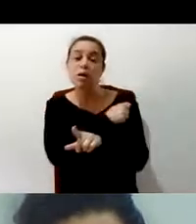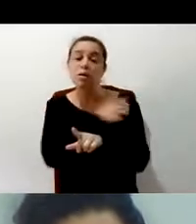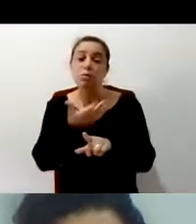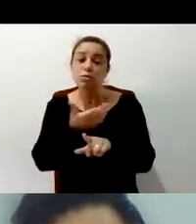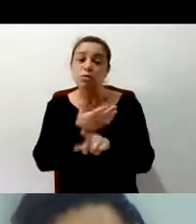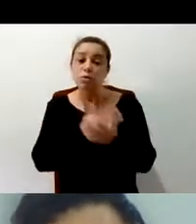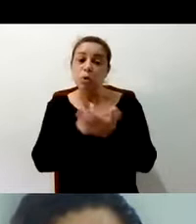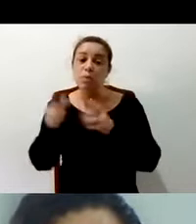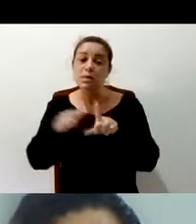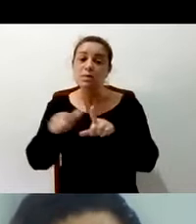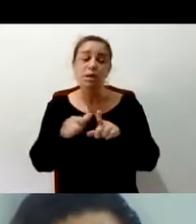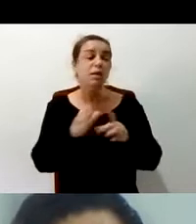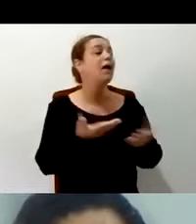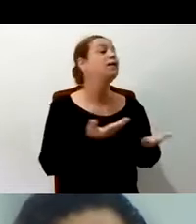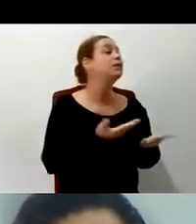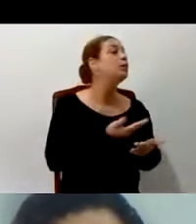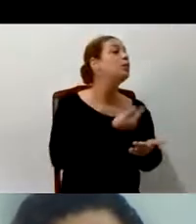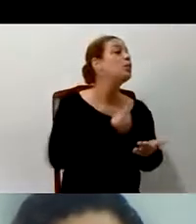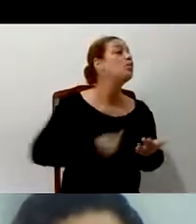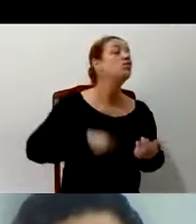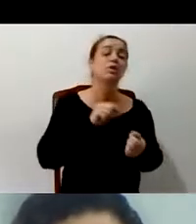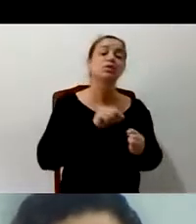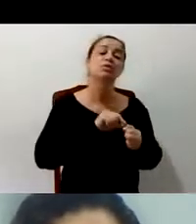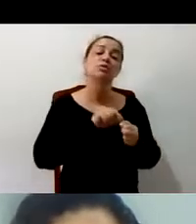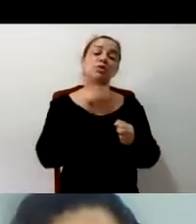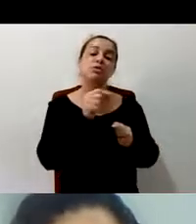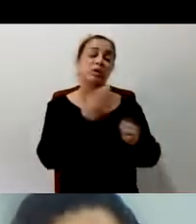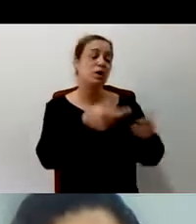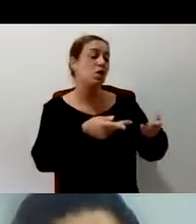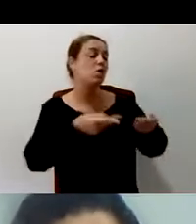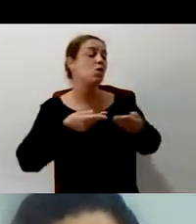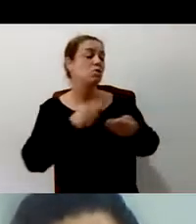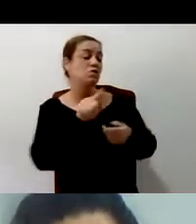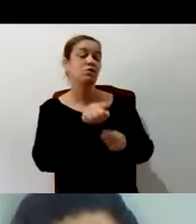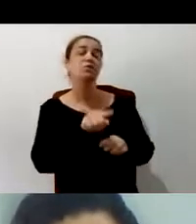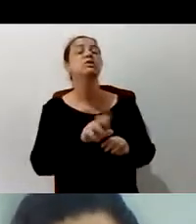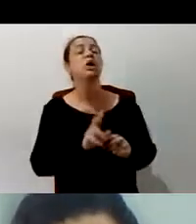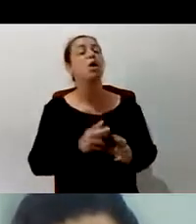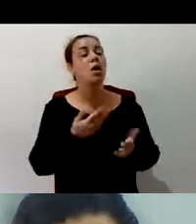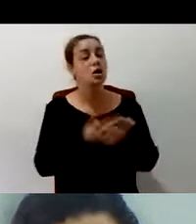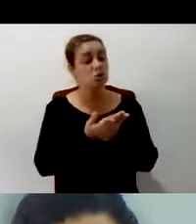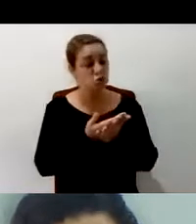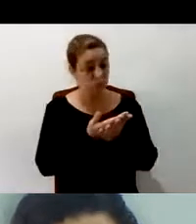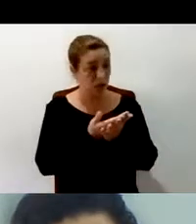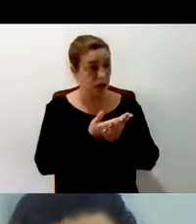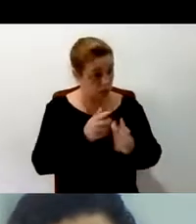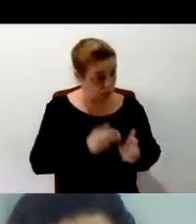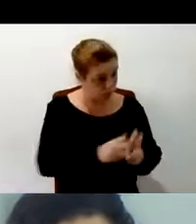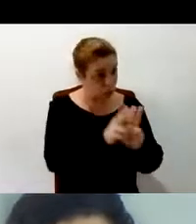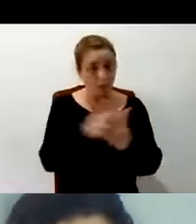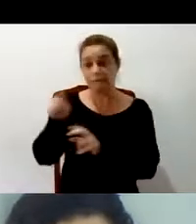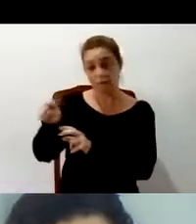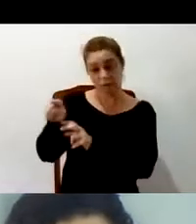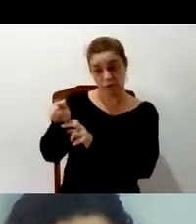convite que o governo está fazendo é: você continua a estudar. Agora, você não, você vai trabalhar.